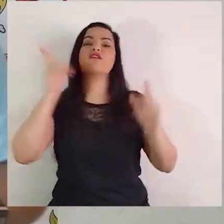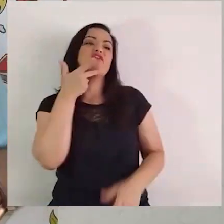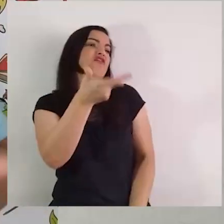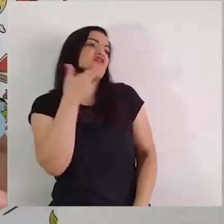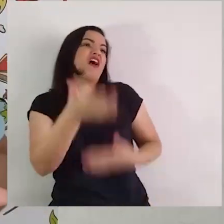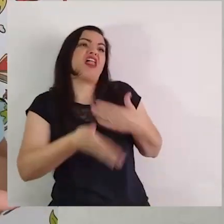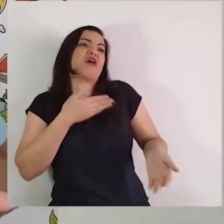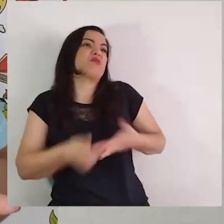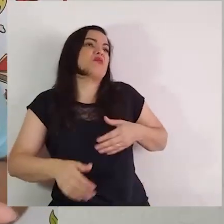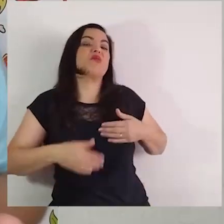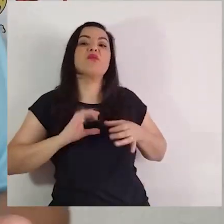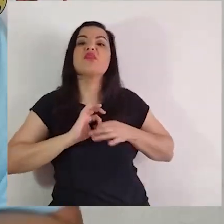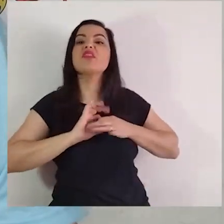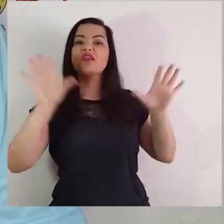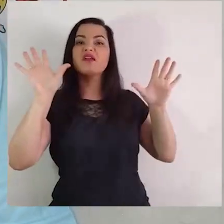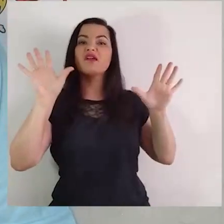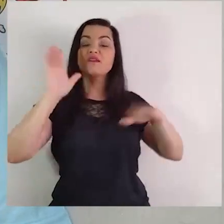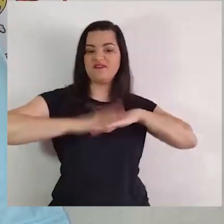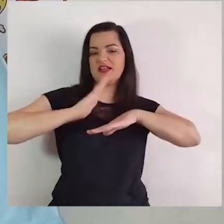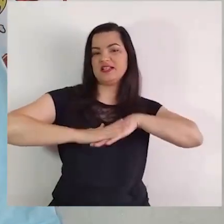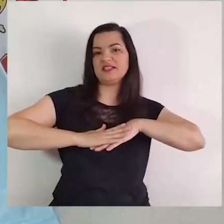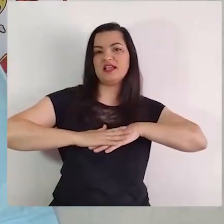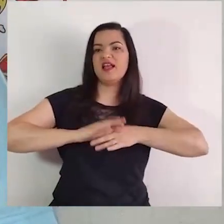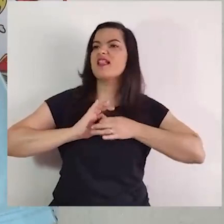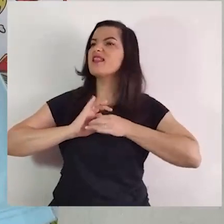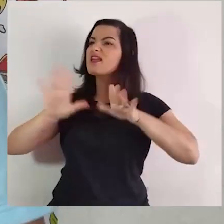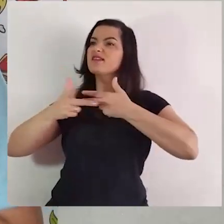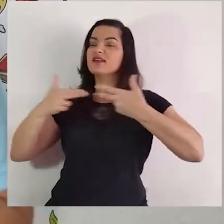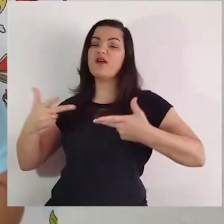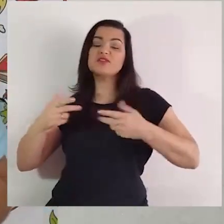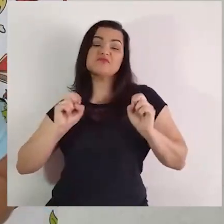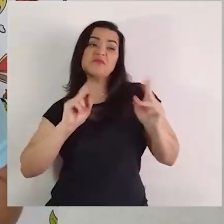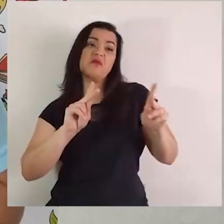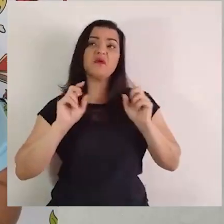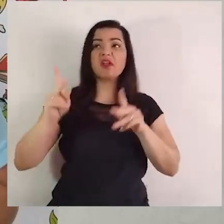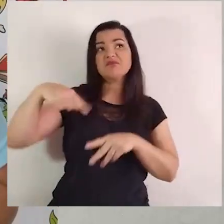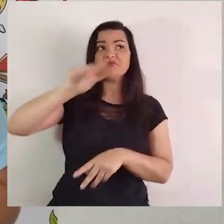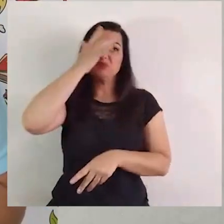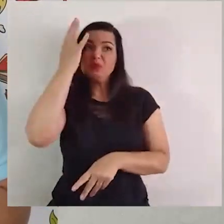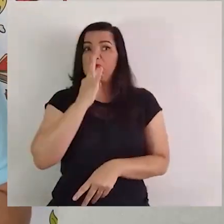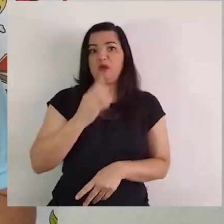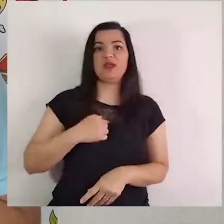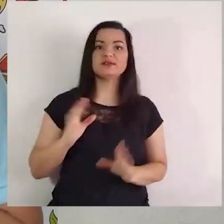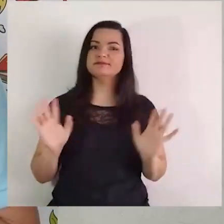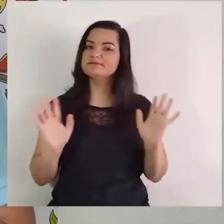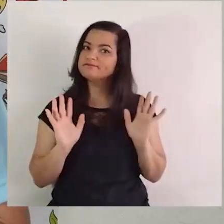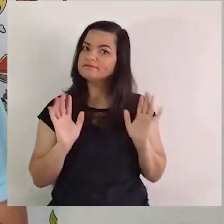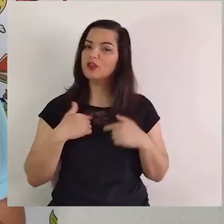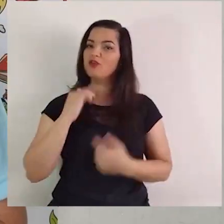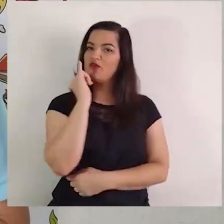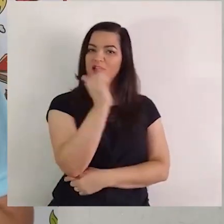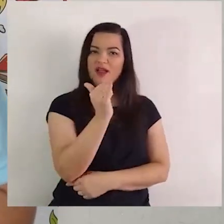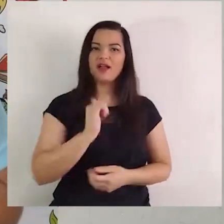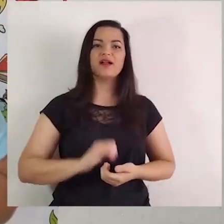pode falar o que bem quer, que você pode fazer o que bem quer e que está tudo certo. E eu vou dizer para